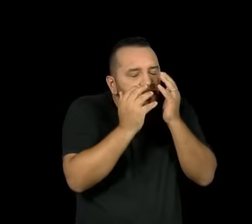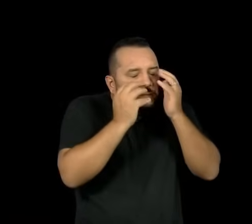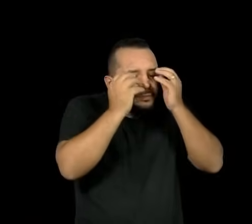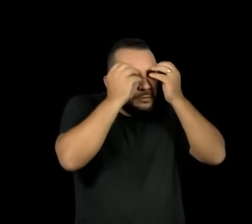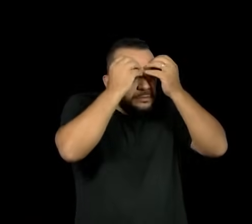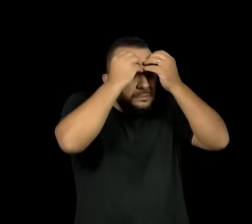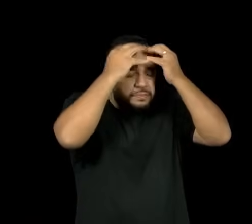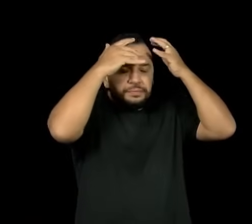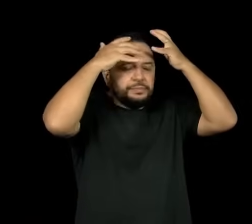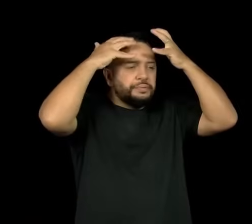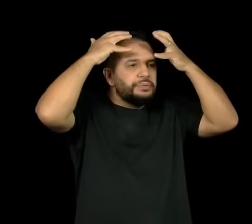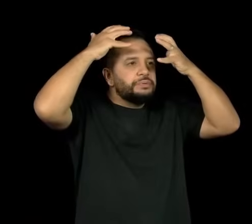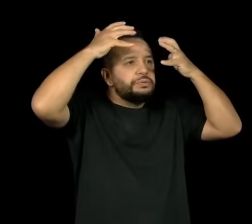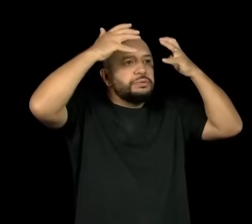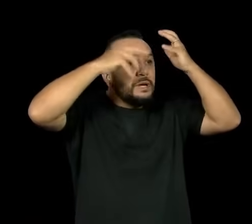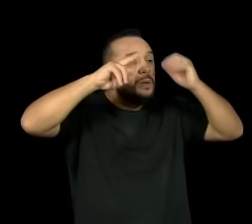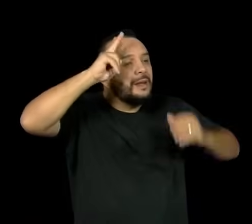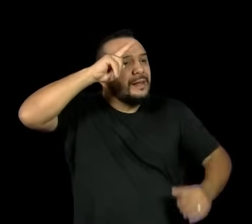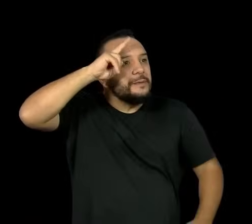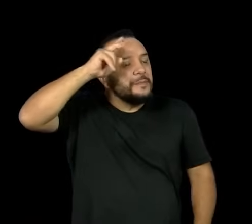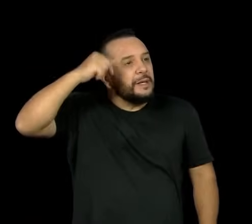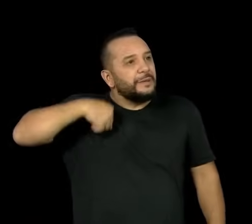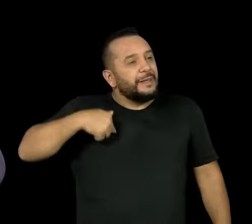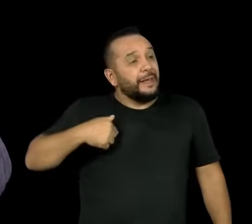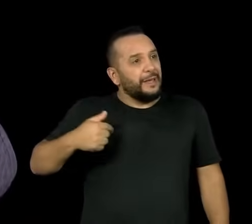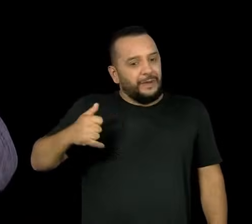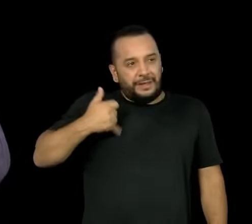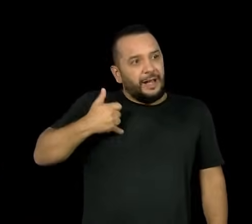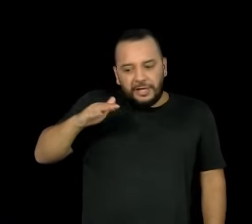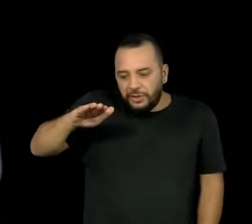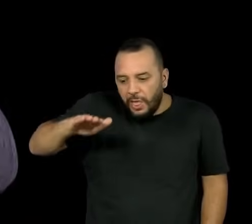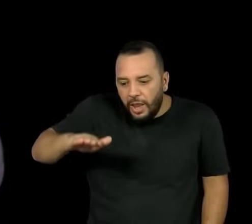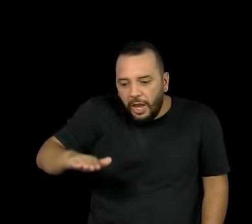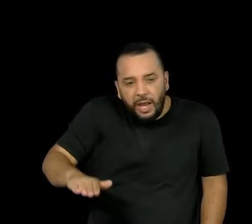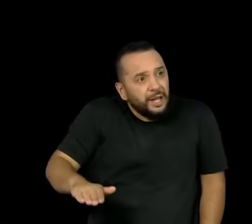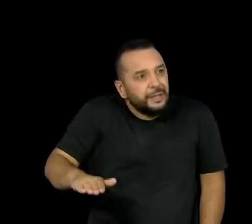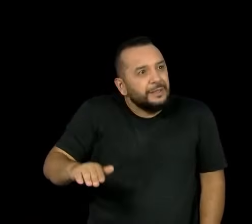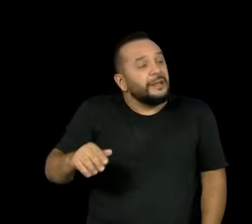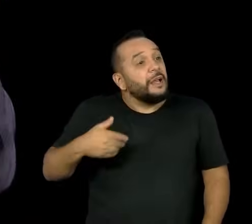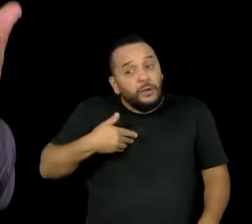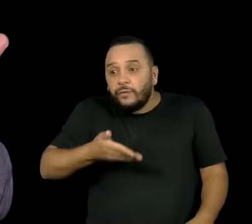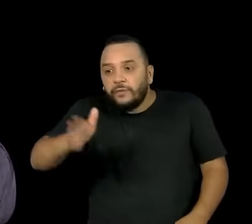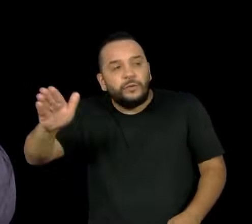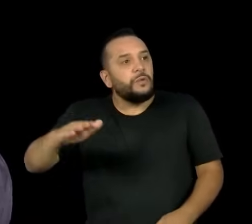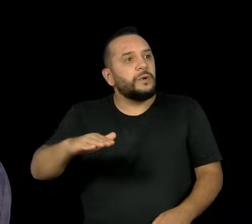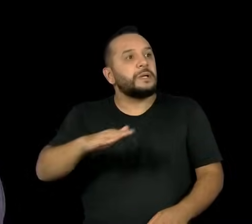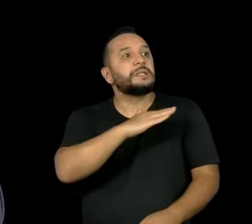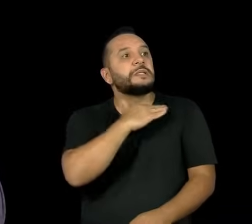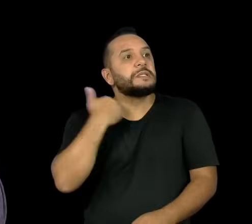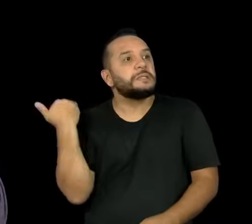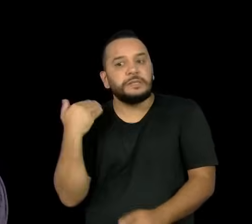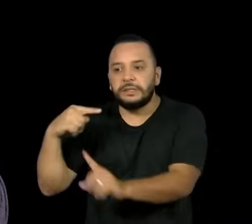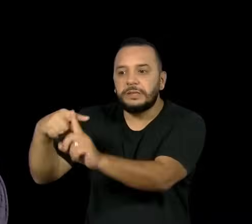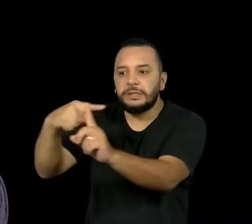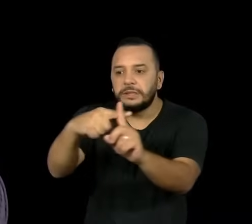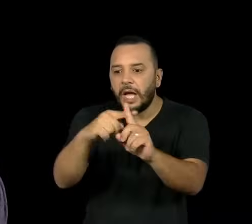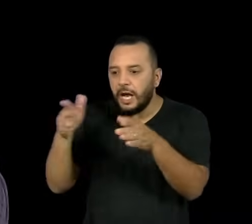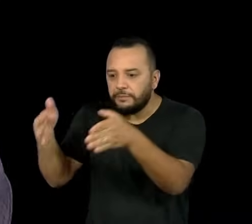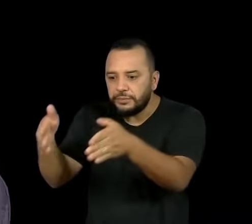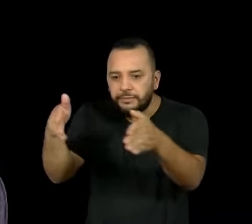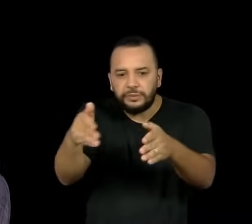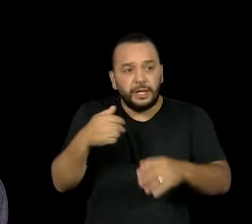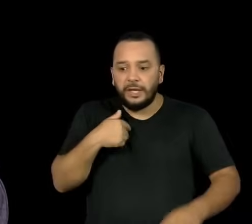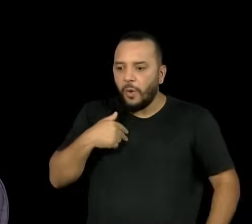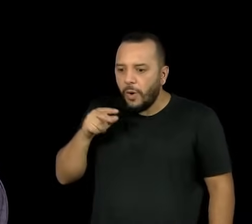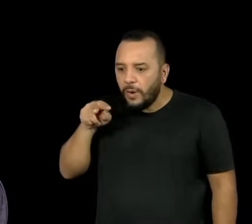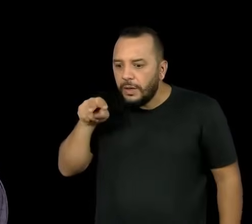que era olhar dentro dos túmulos, lá em Tuverava, aqueles túmulos antigos, com aquelas gradinhas assim, e